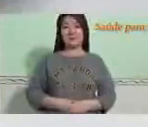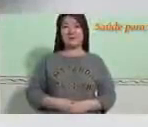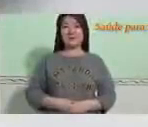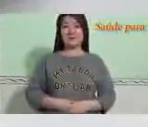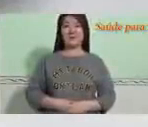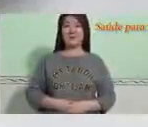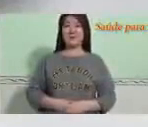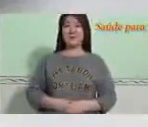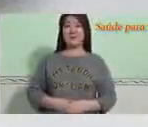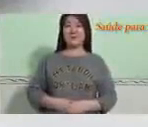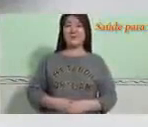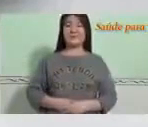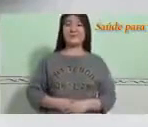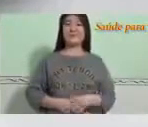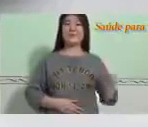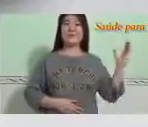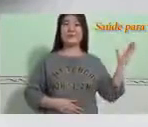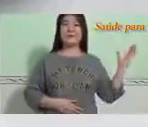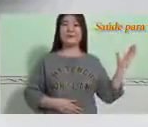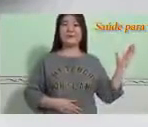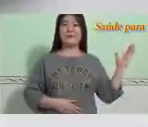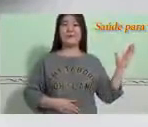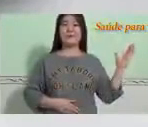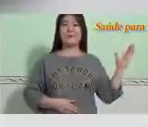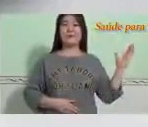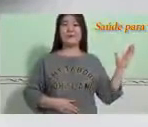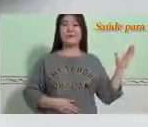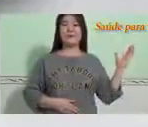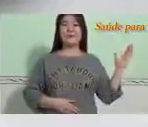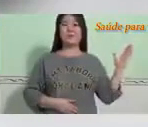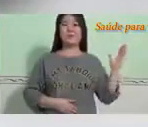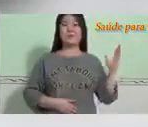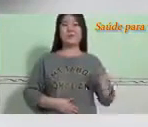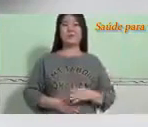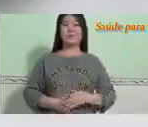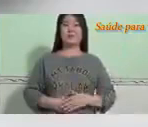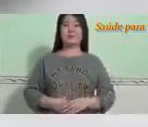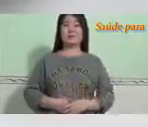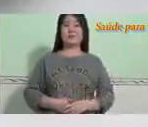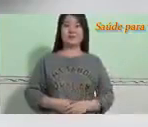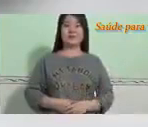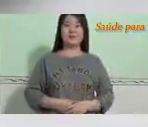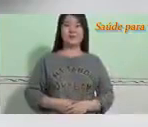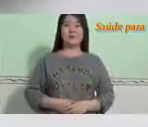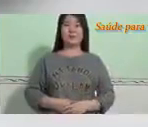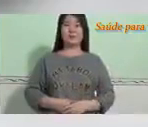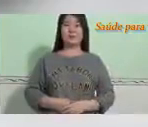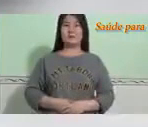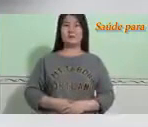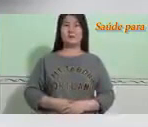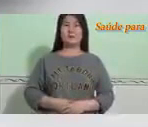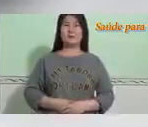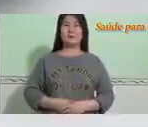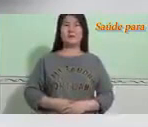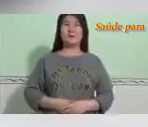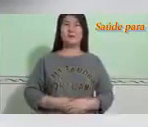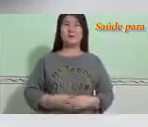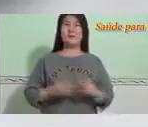semanas.4.FIBROMIALGIA é um tipo de dor crônica que pode afetar diferentes partes do corpo, vírgula, mas que ainda não tem uma